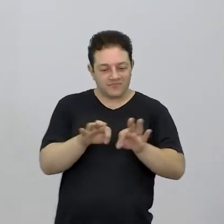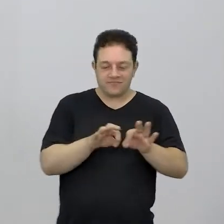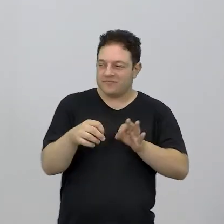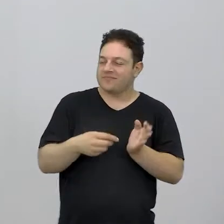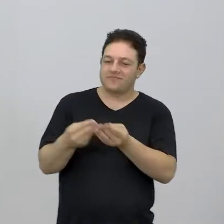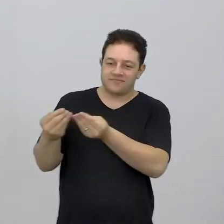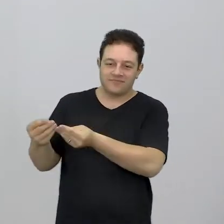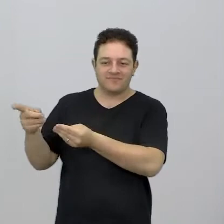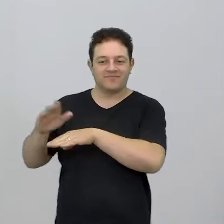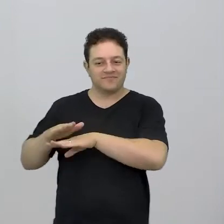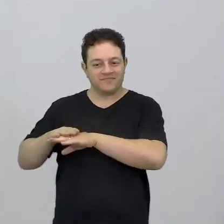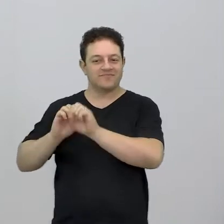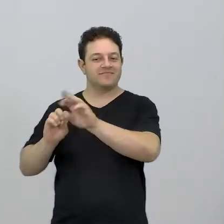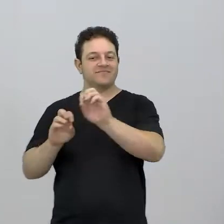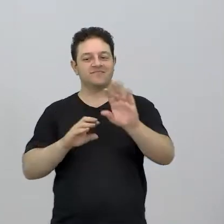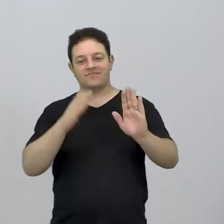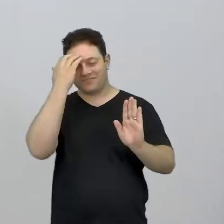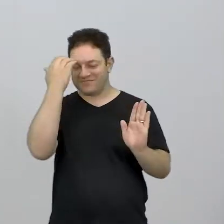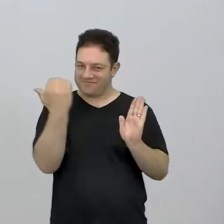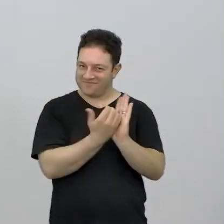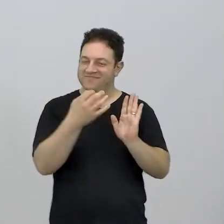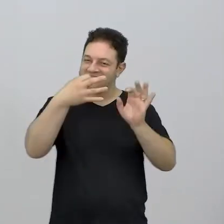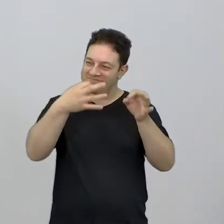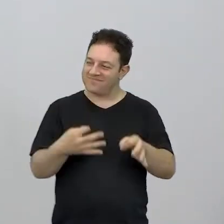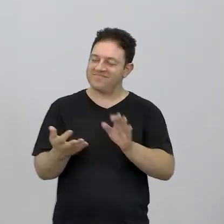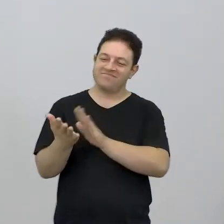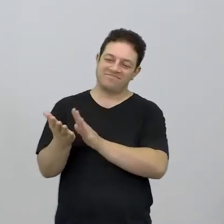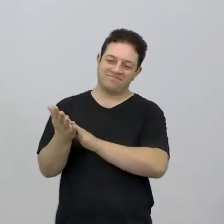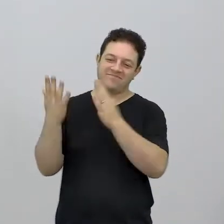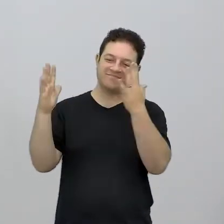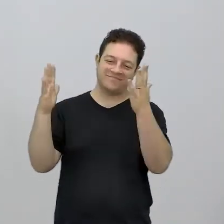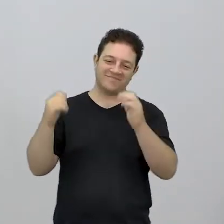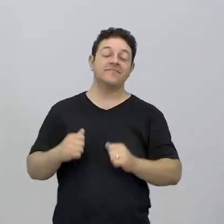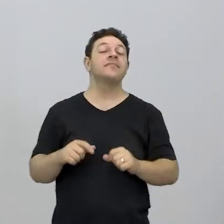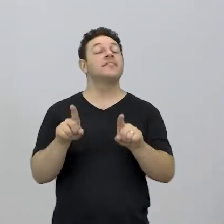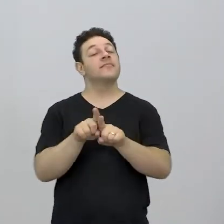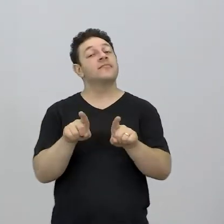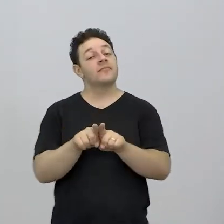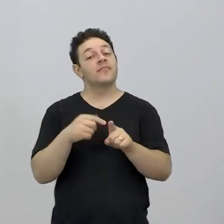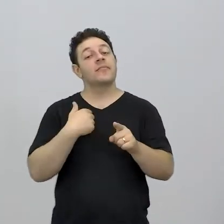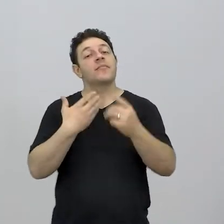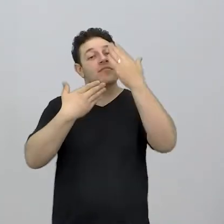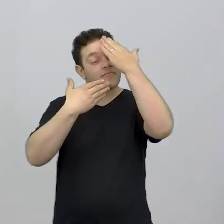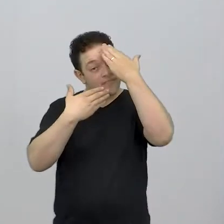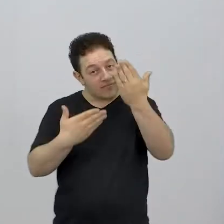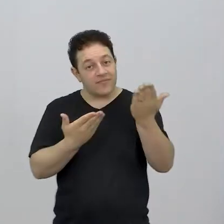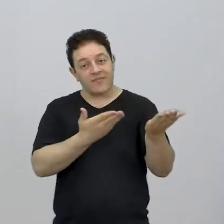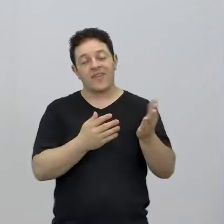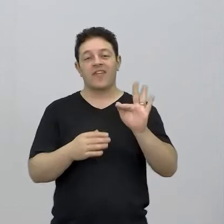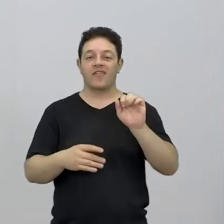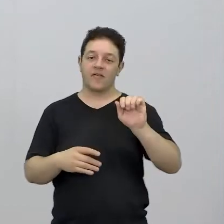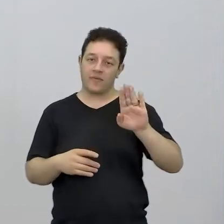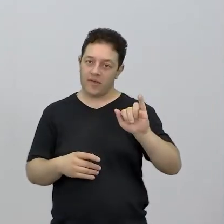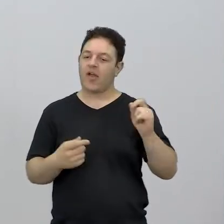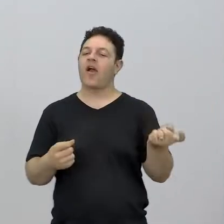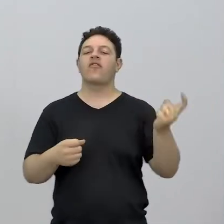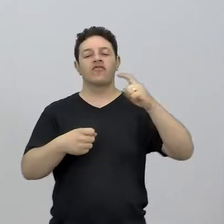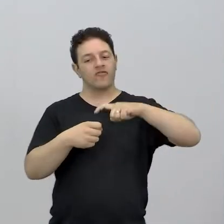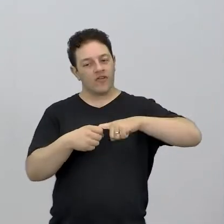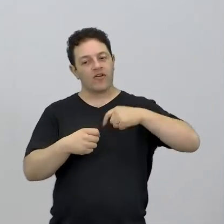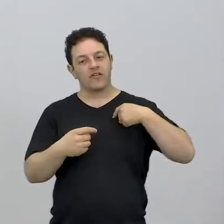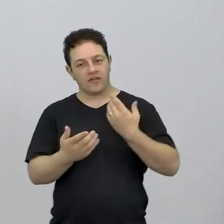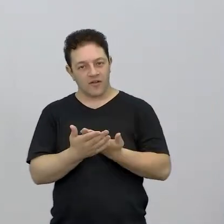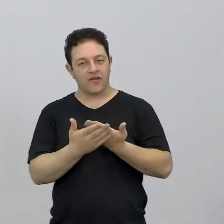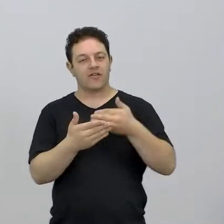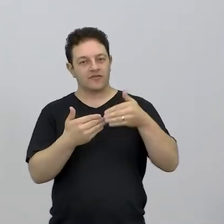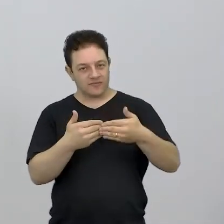ela cumpriu maravilhosamente. Então, eu queria deixar meu agradecimento para ela e retomar a aula que